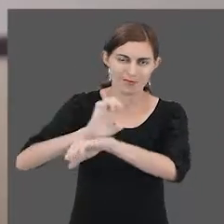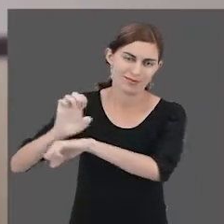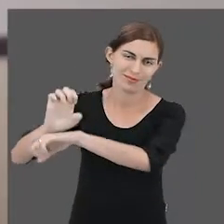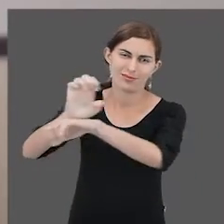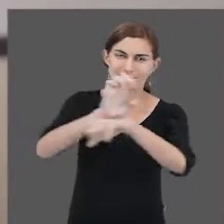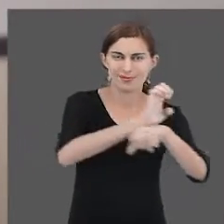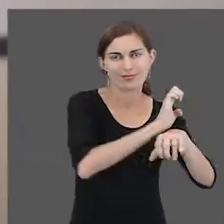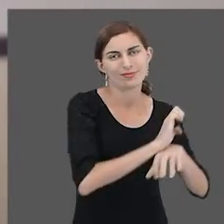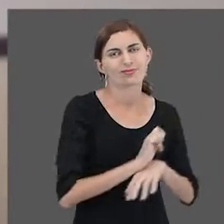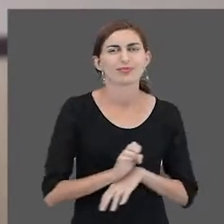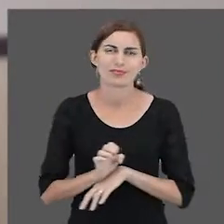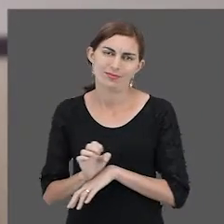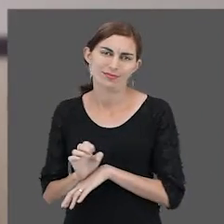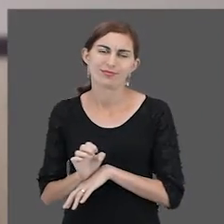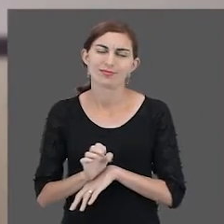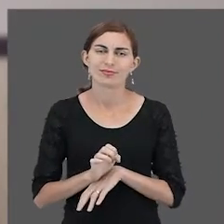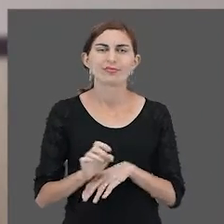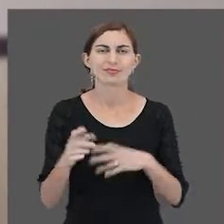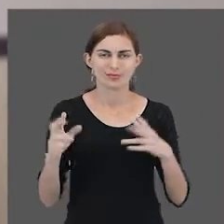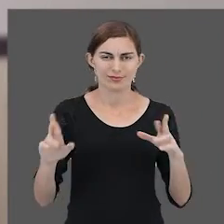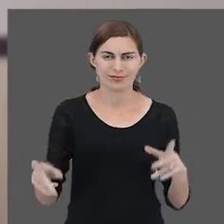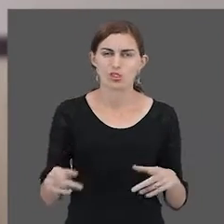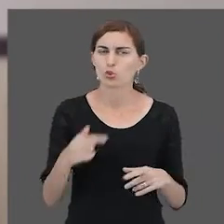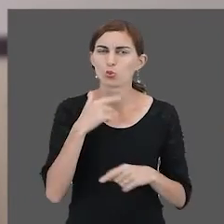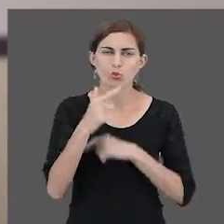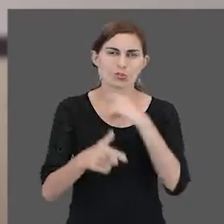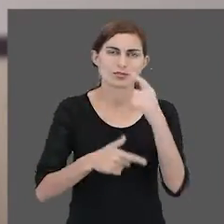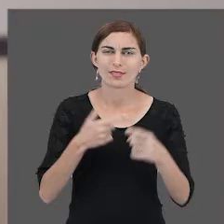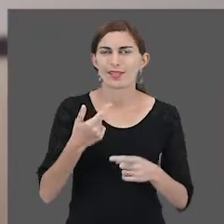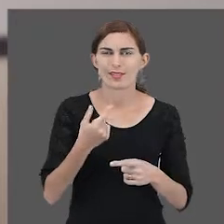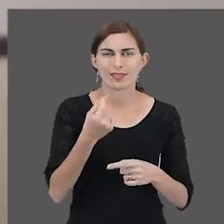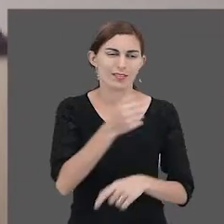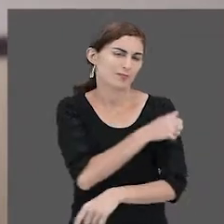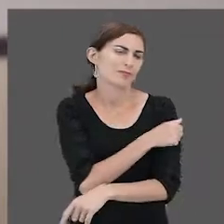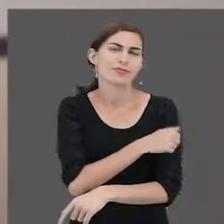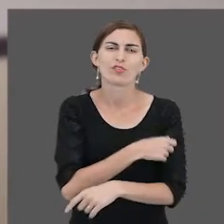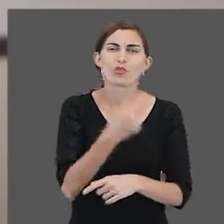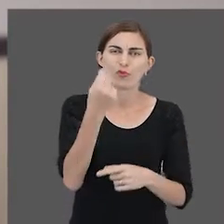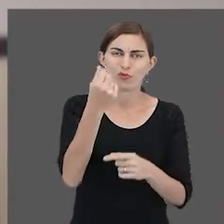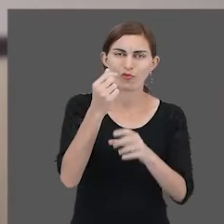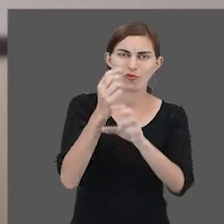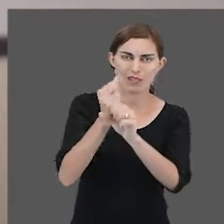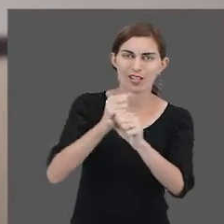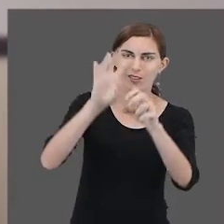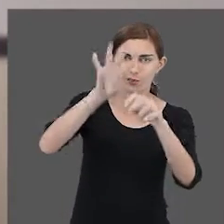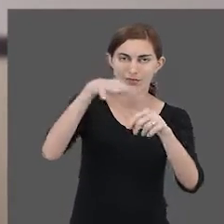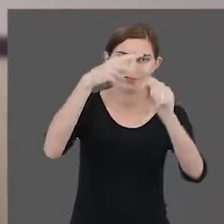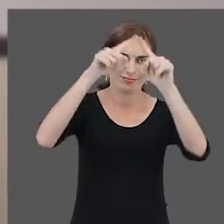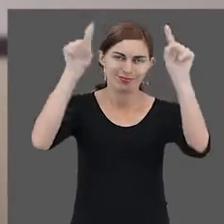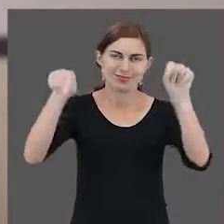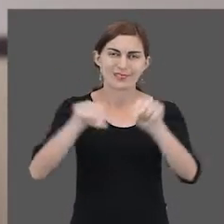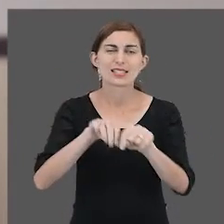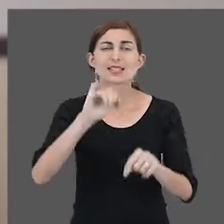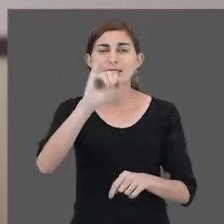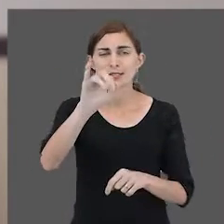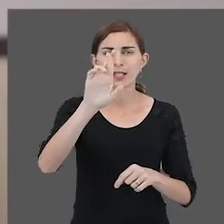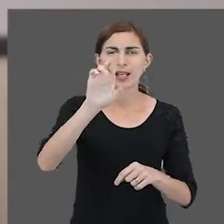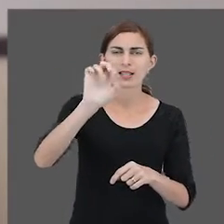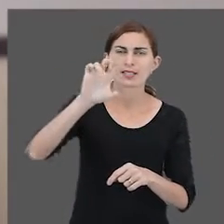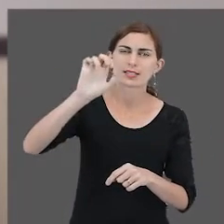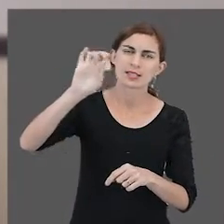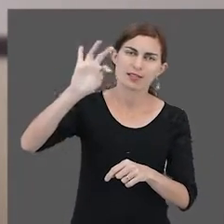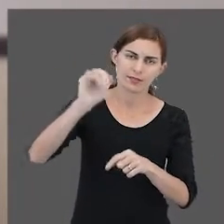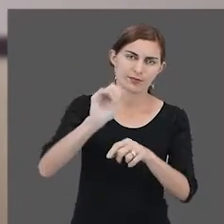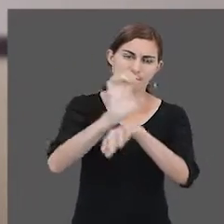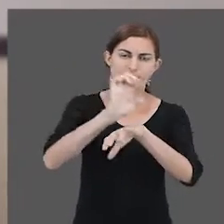estados, que a receita dos estados não chega a cobrir o valor mínimo por aluno, aquele valor que a gente viu na tabela. Se a receita do estado não